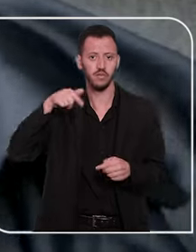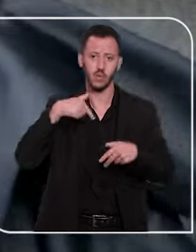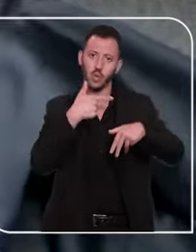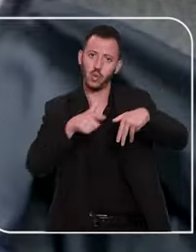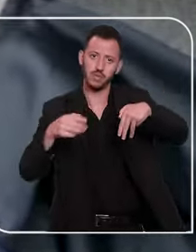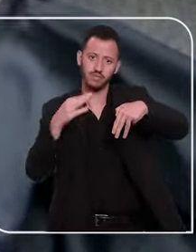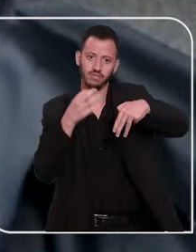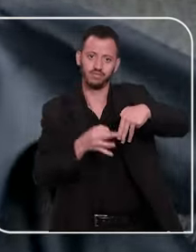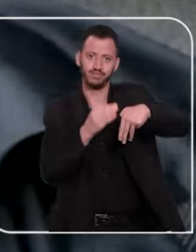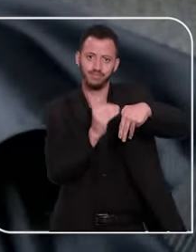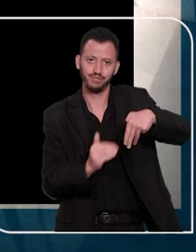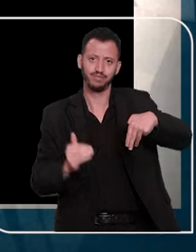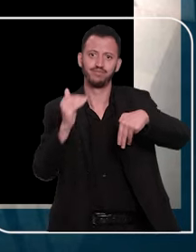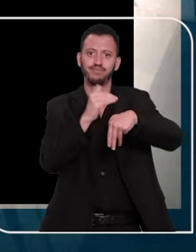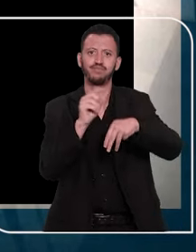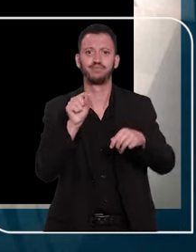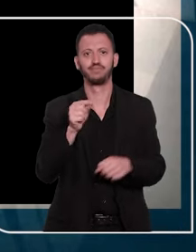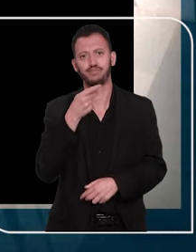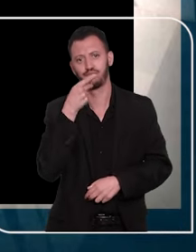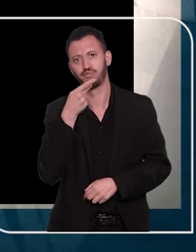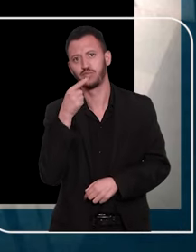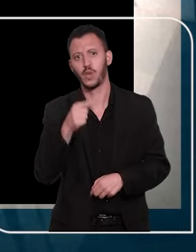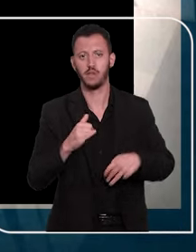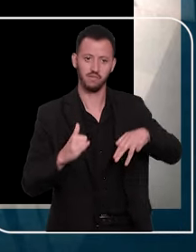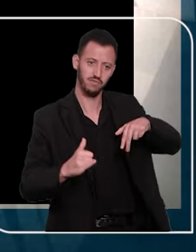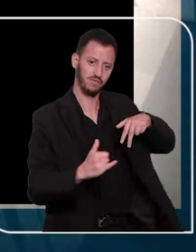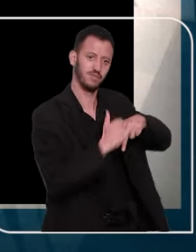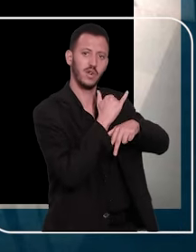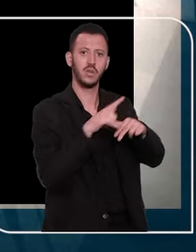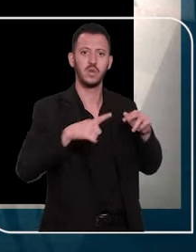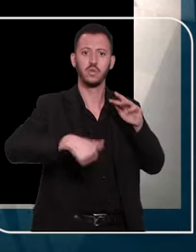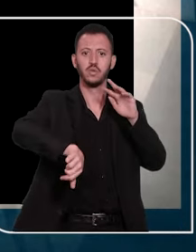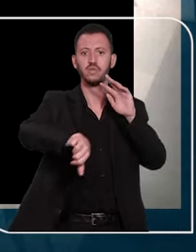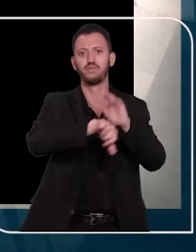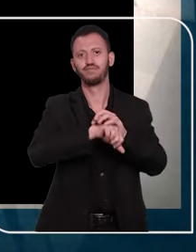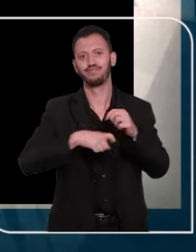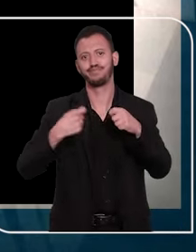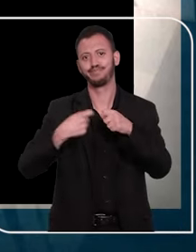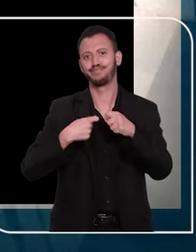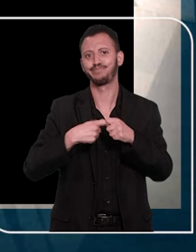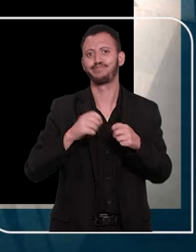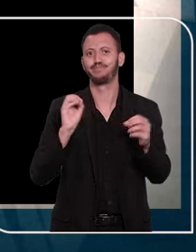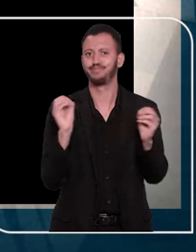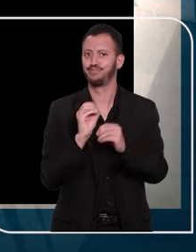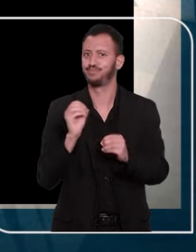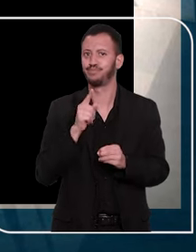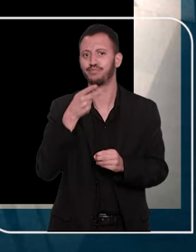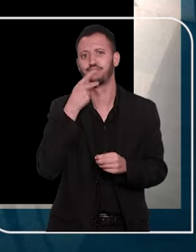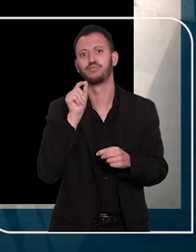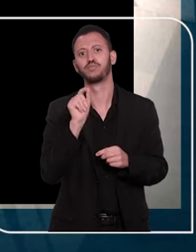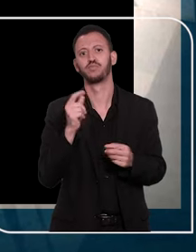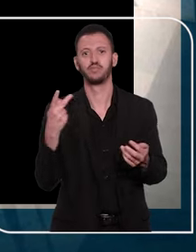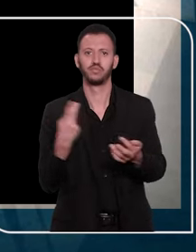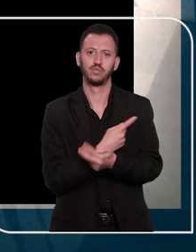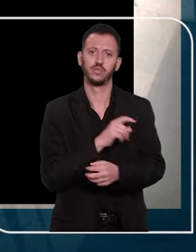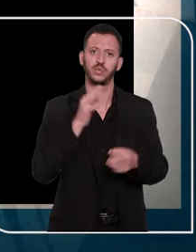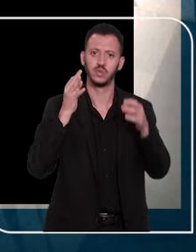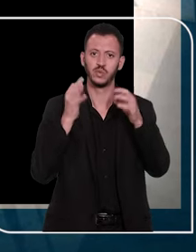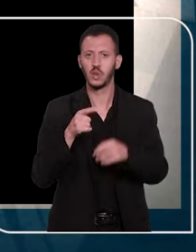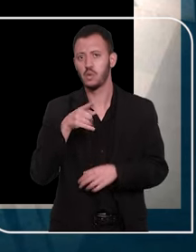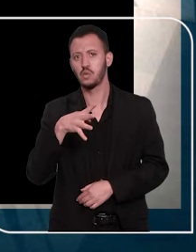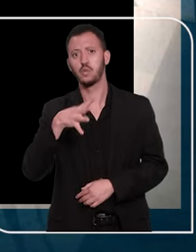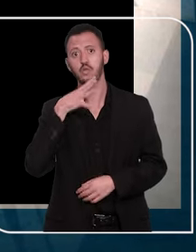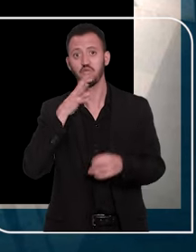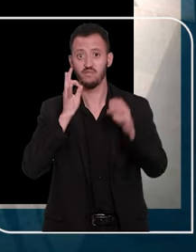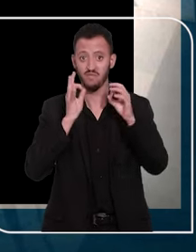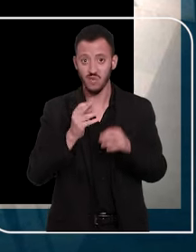demais ministros do colegiado apesar da relevância da palavra da vítima em crimes sexuais não é possível manter a condenação com